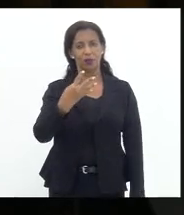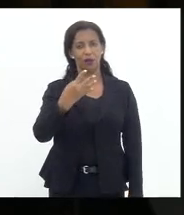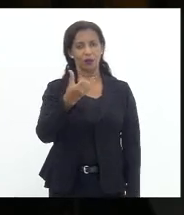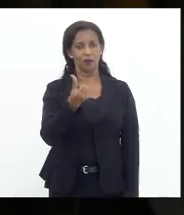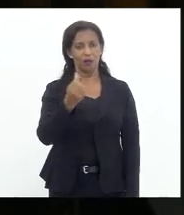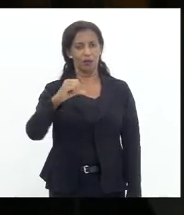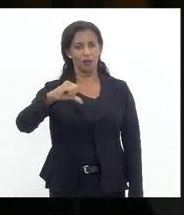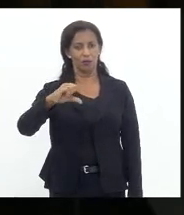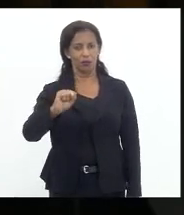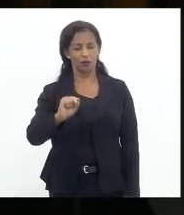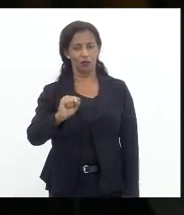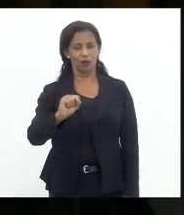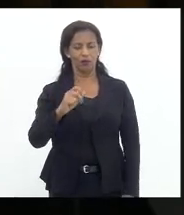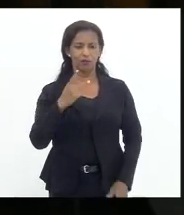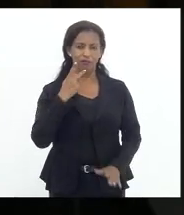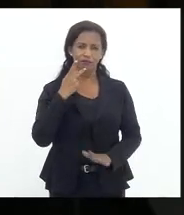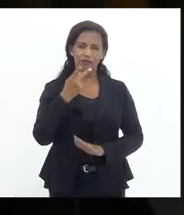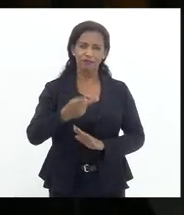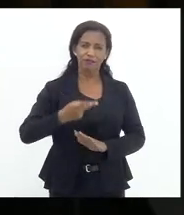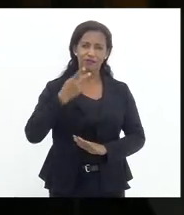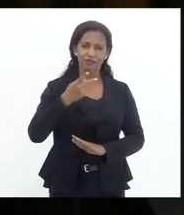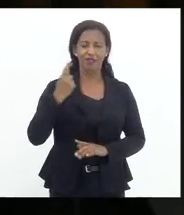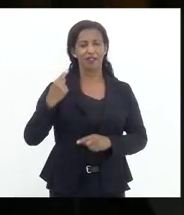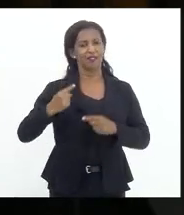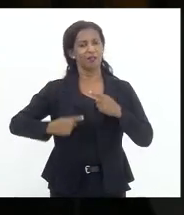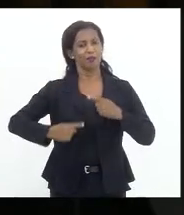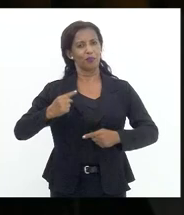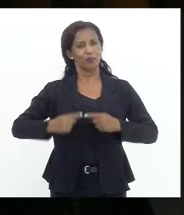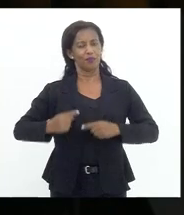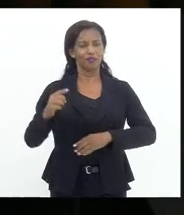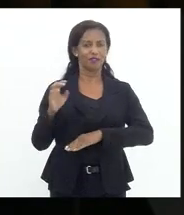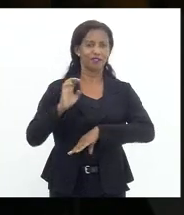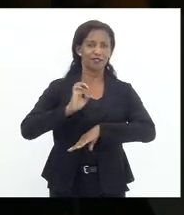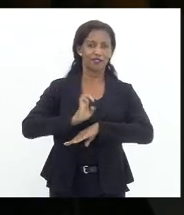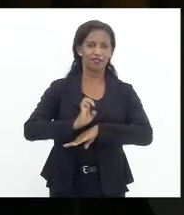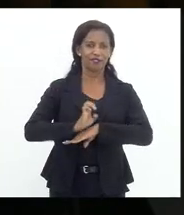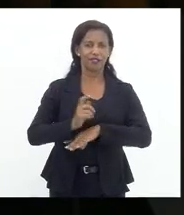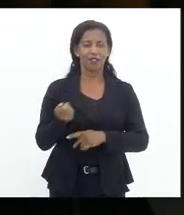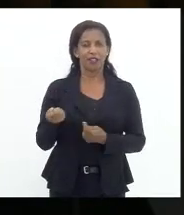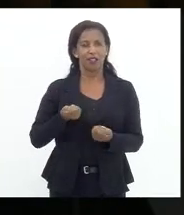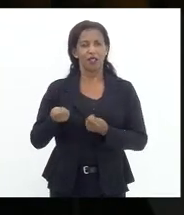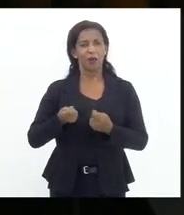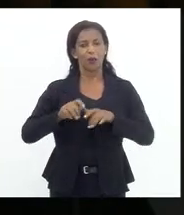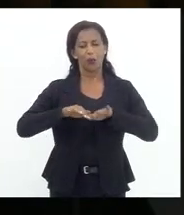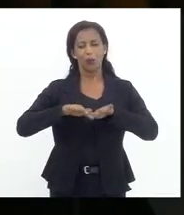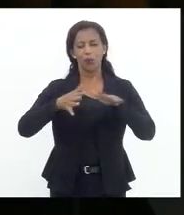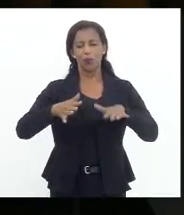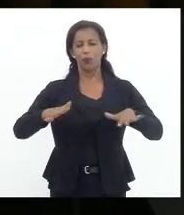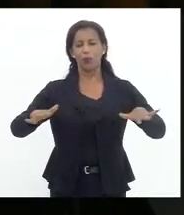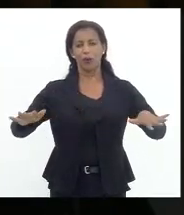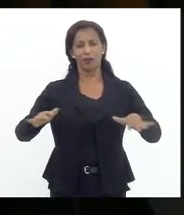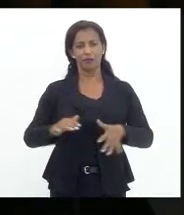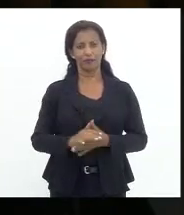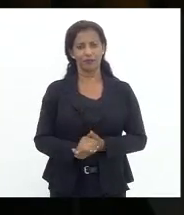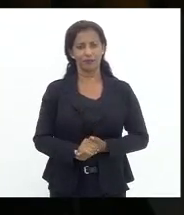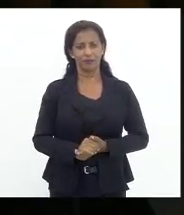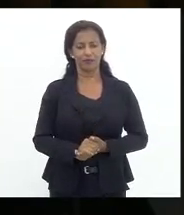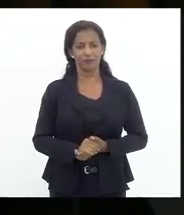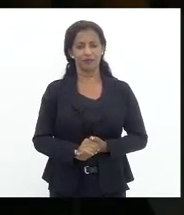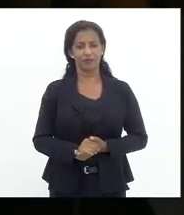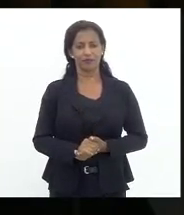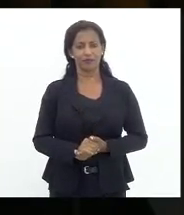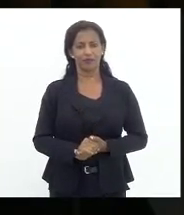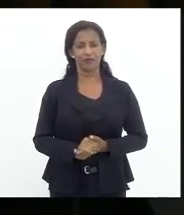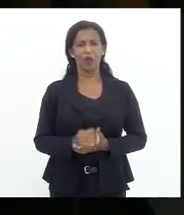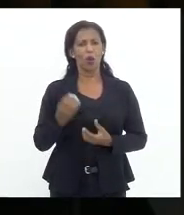4698, que fala da política estadual da economia do mar. Isso, como foi